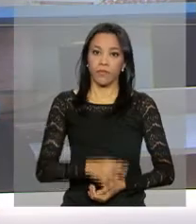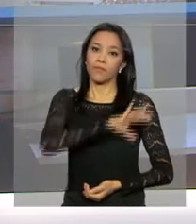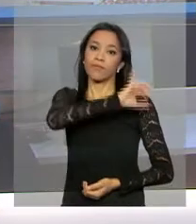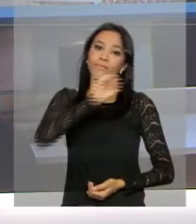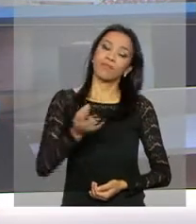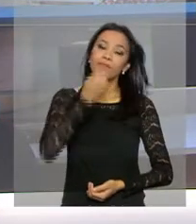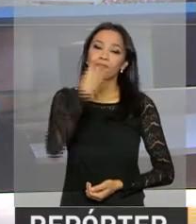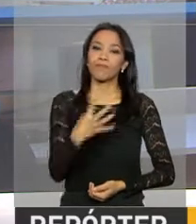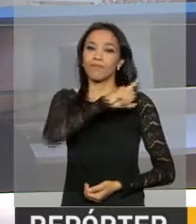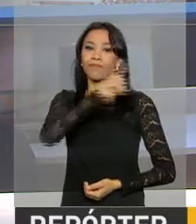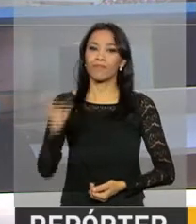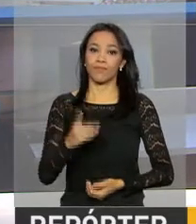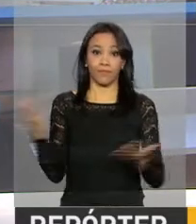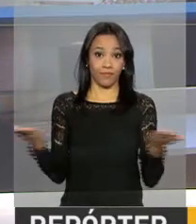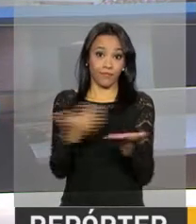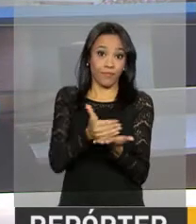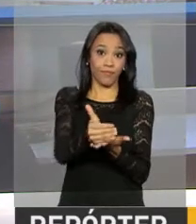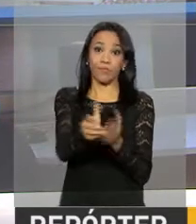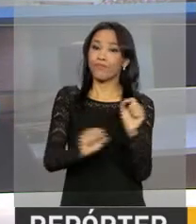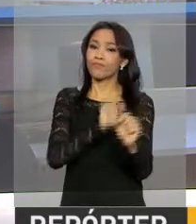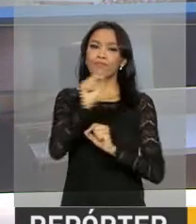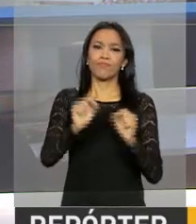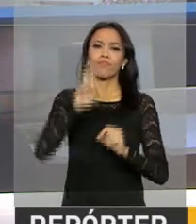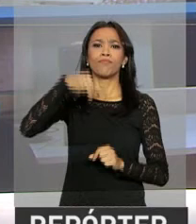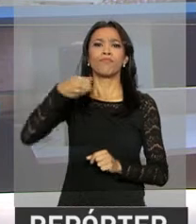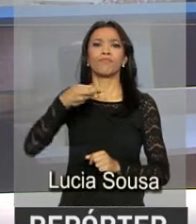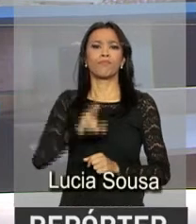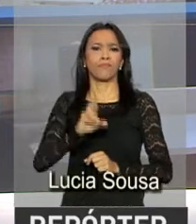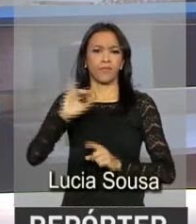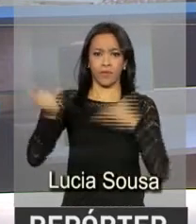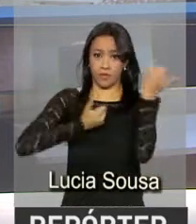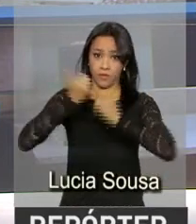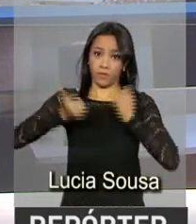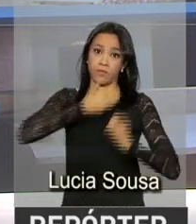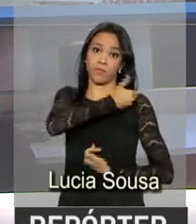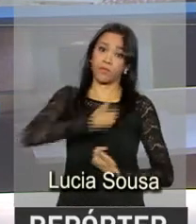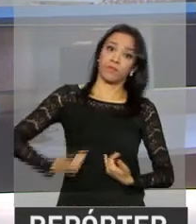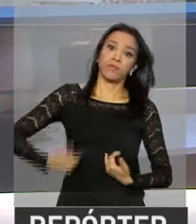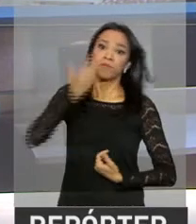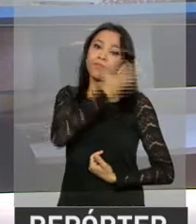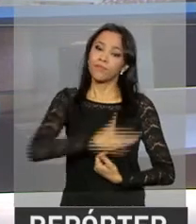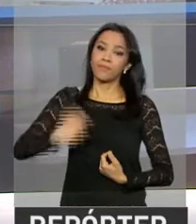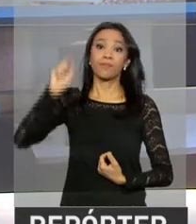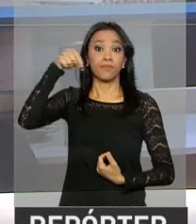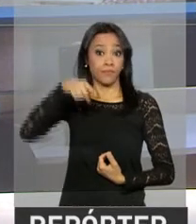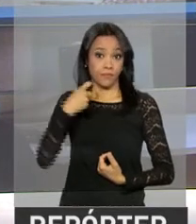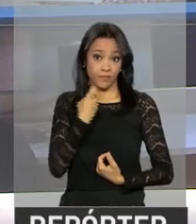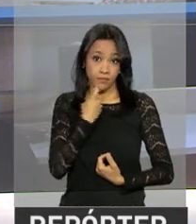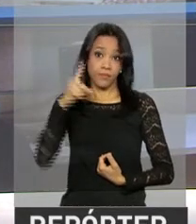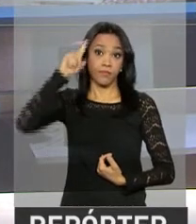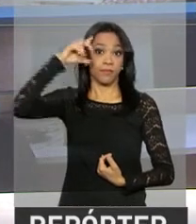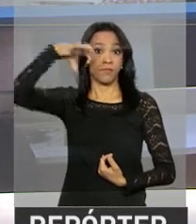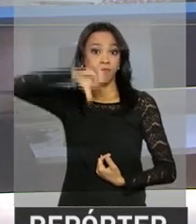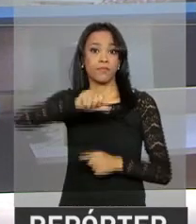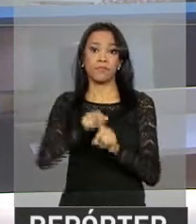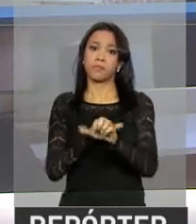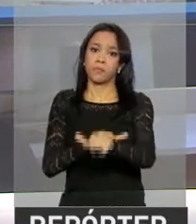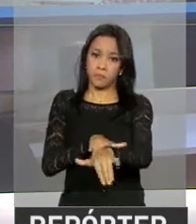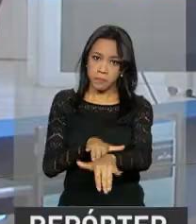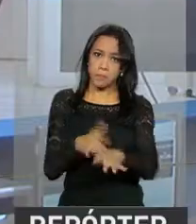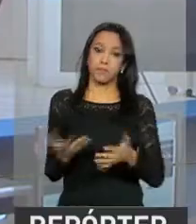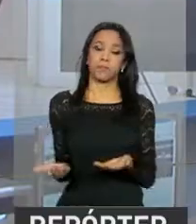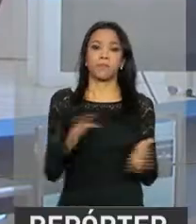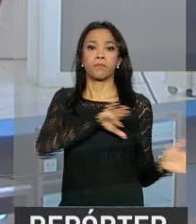Olá um bom dia para você começa agora o repórter NBR e as notícias do Governo Federal desta sexta-feira 9 de